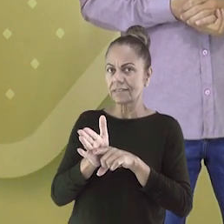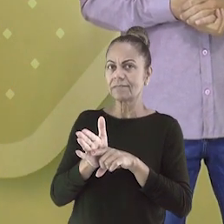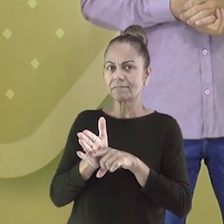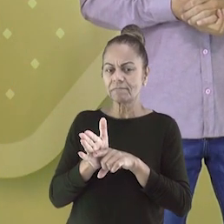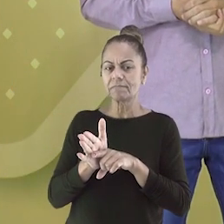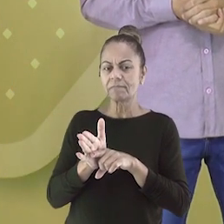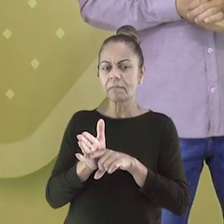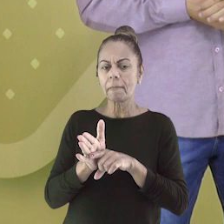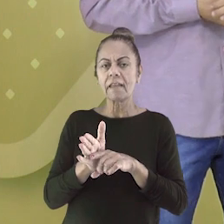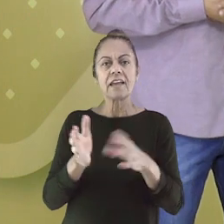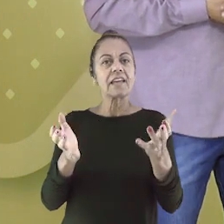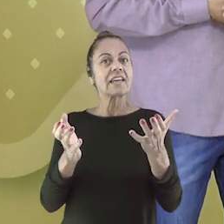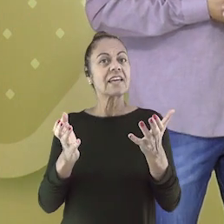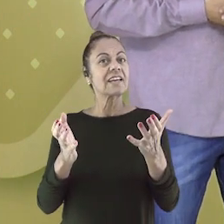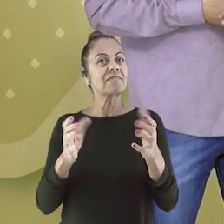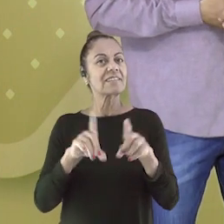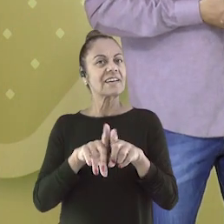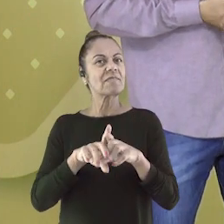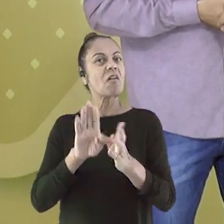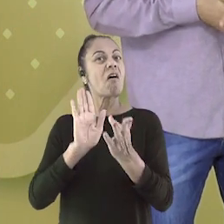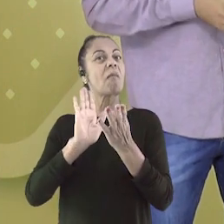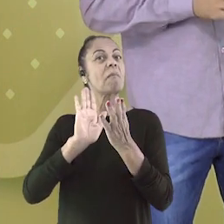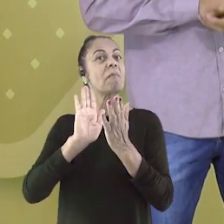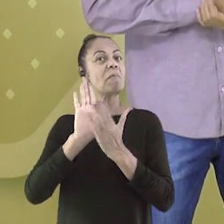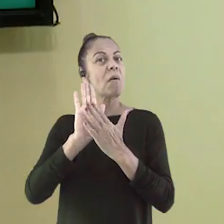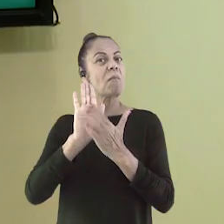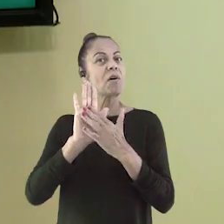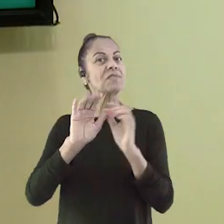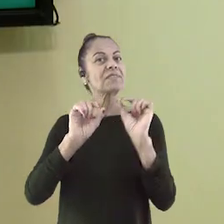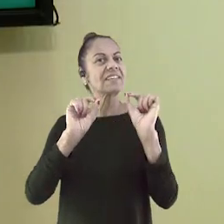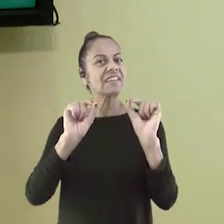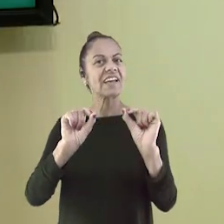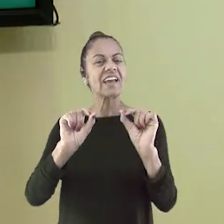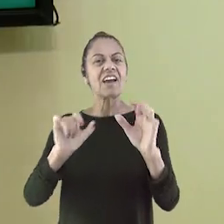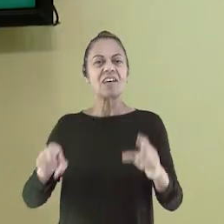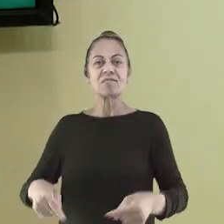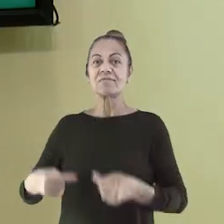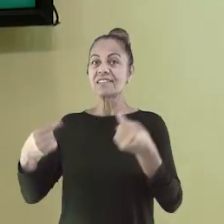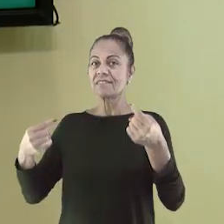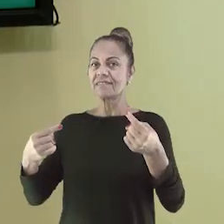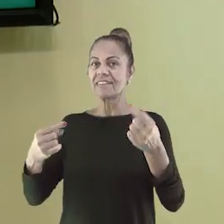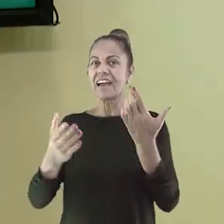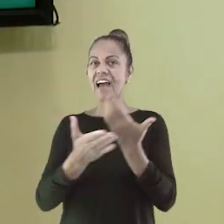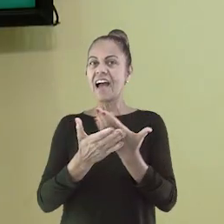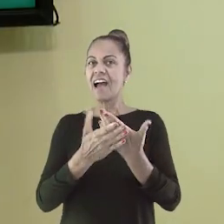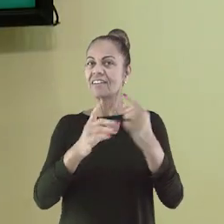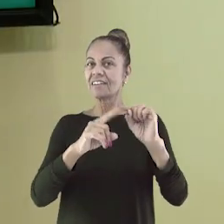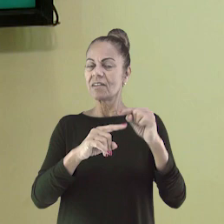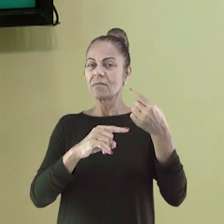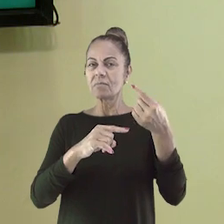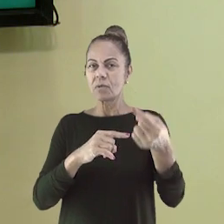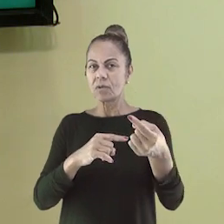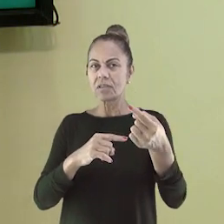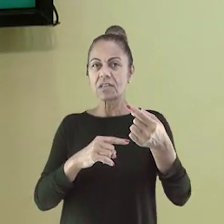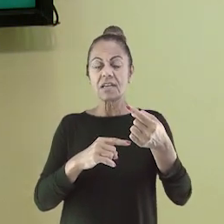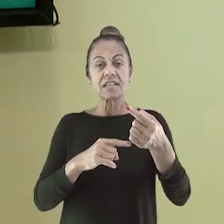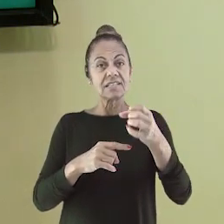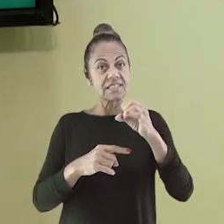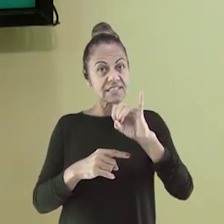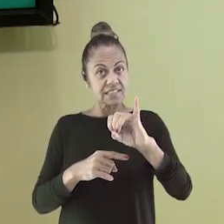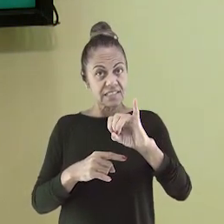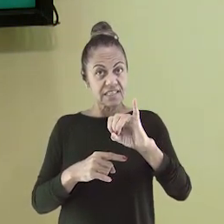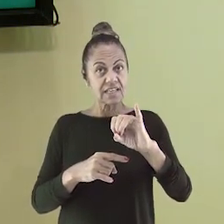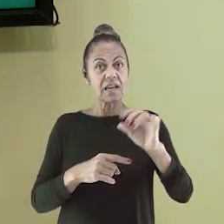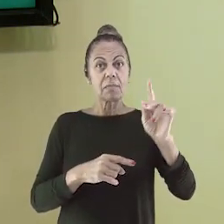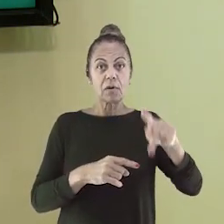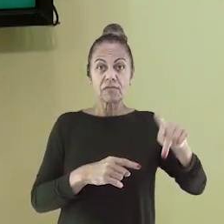através da internet ou da biblioteca de sua escola. Ainda queremos propor um desafio que é o seguinte: na próxima